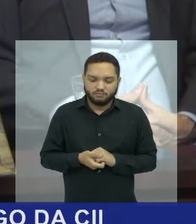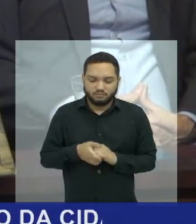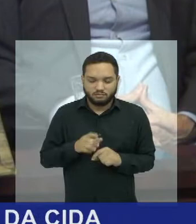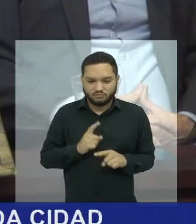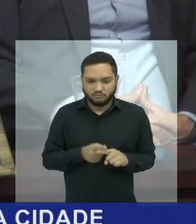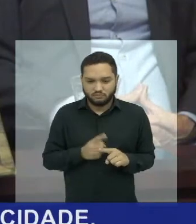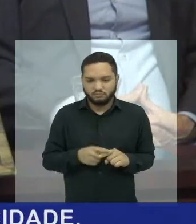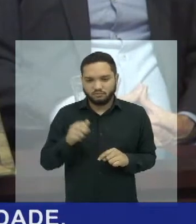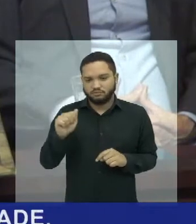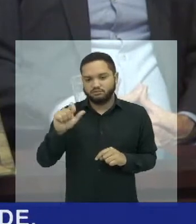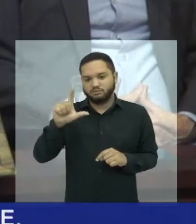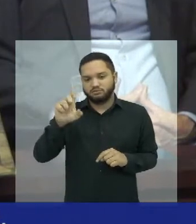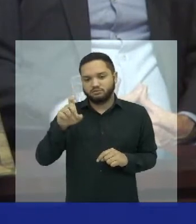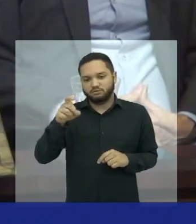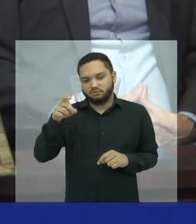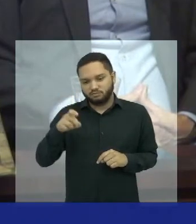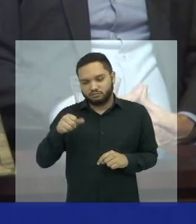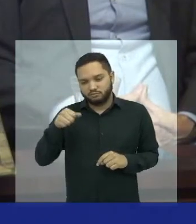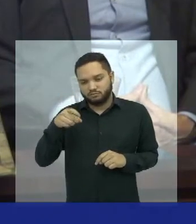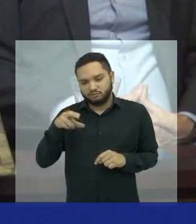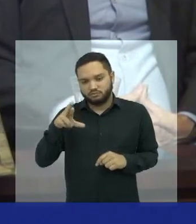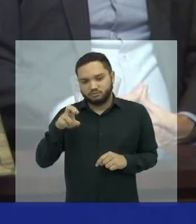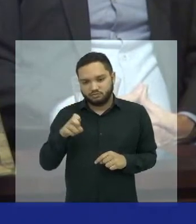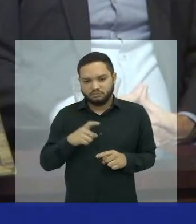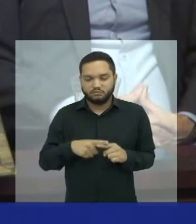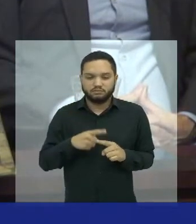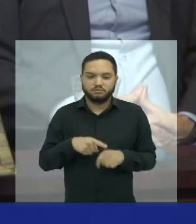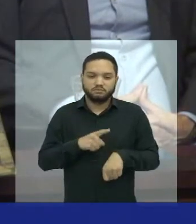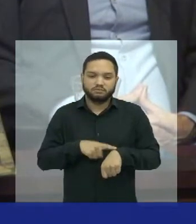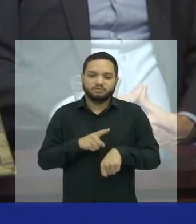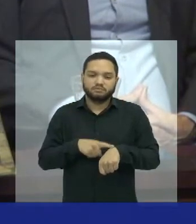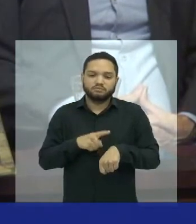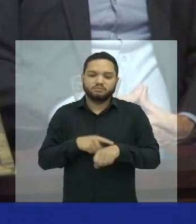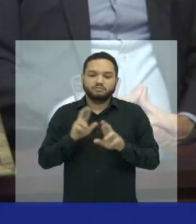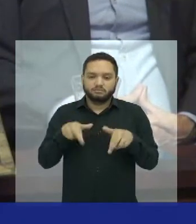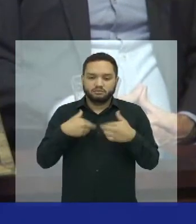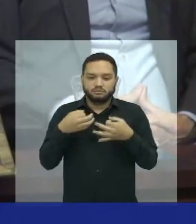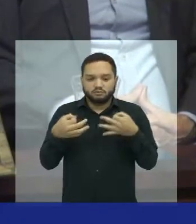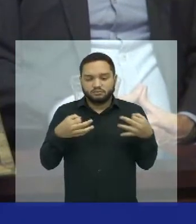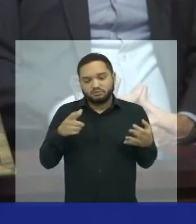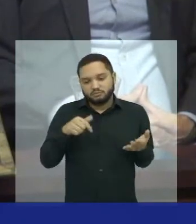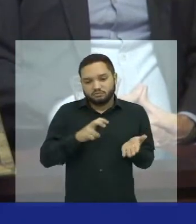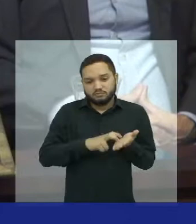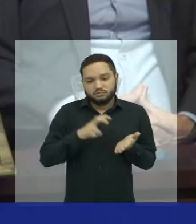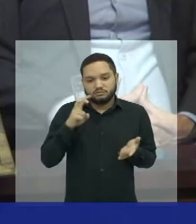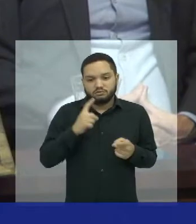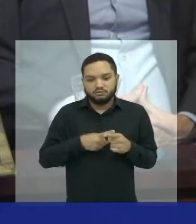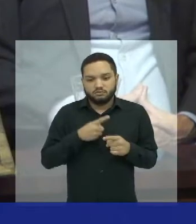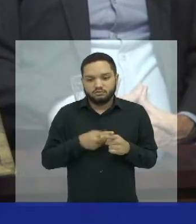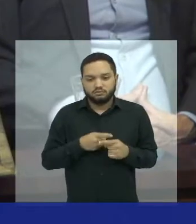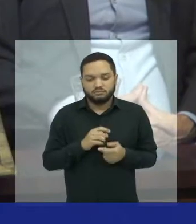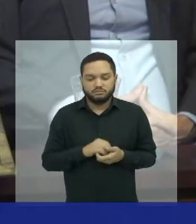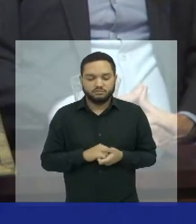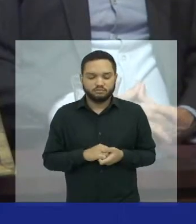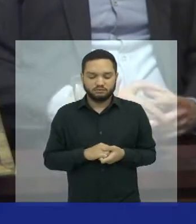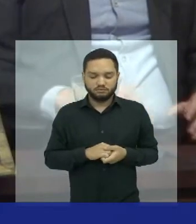Alexandre colocou na sua fala, porque o horário da audiência pública é este. Na verdade,